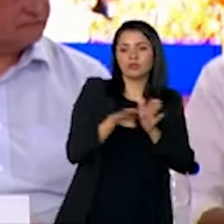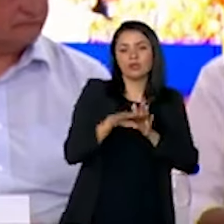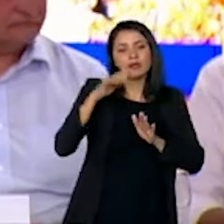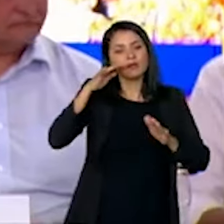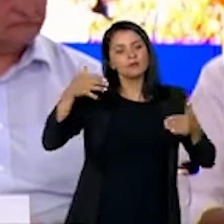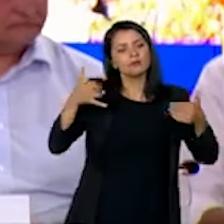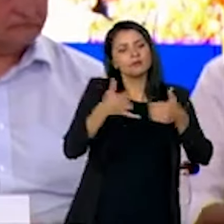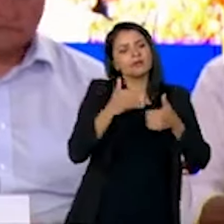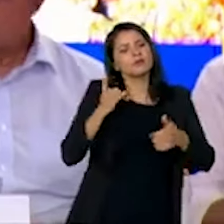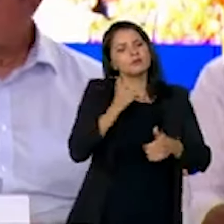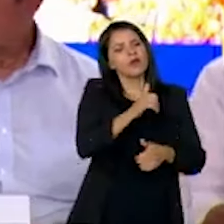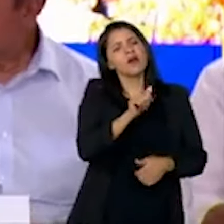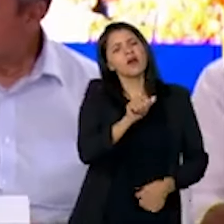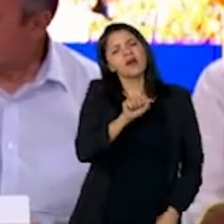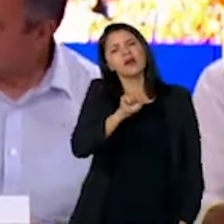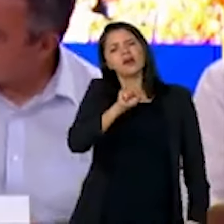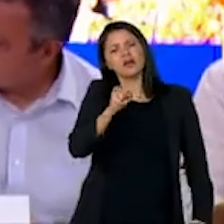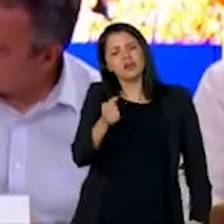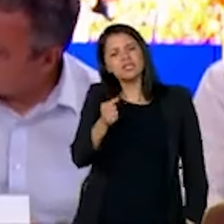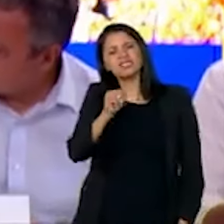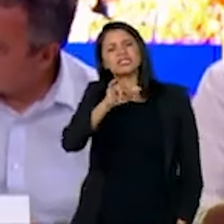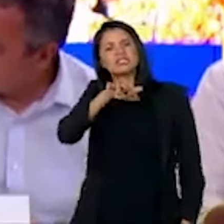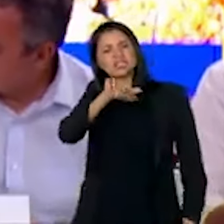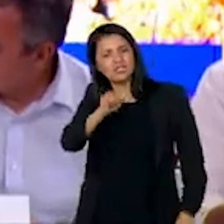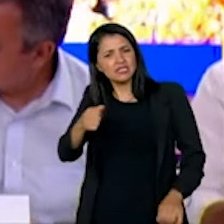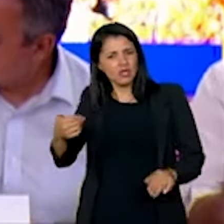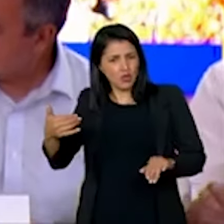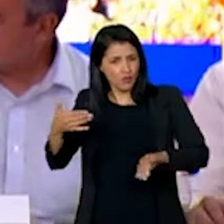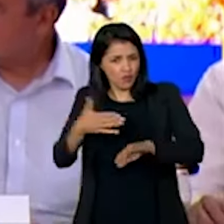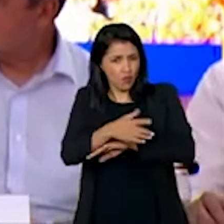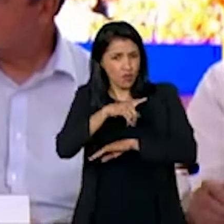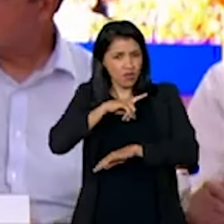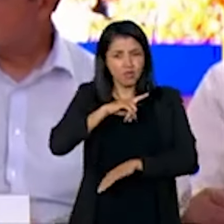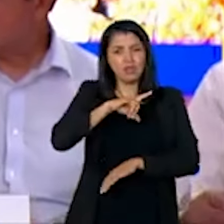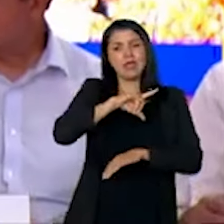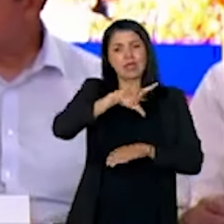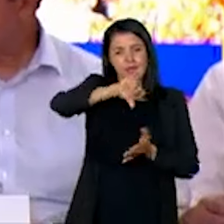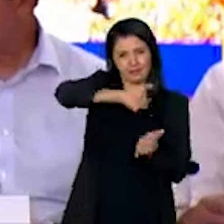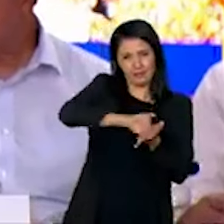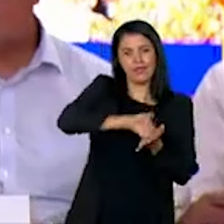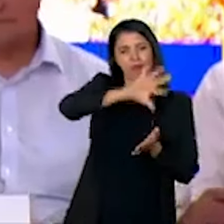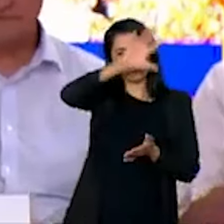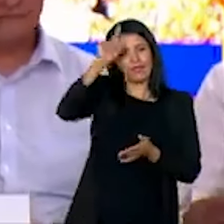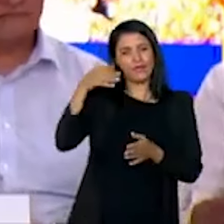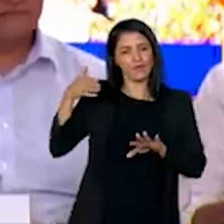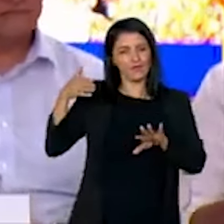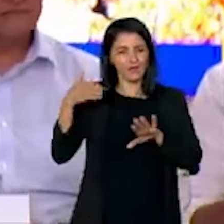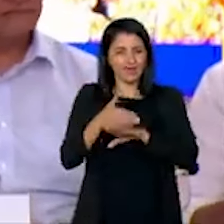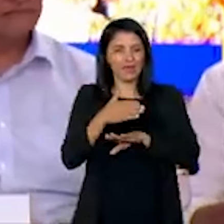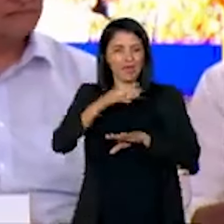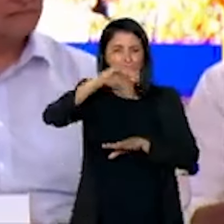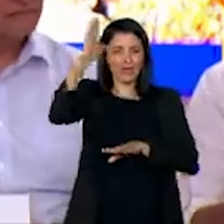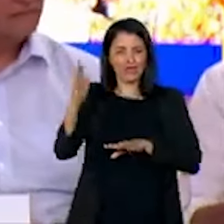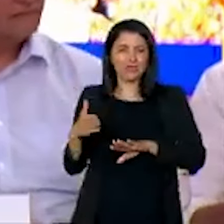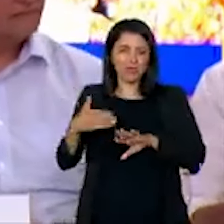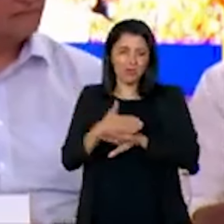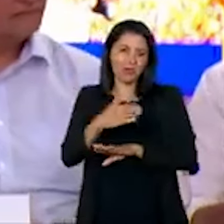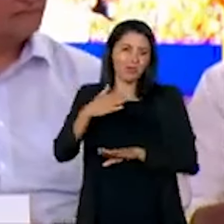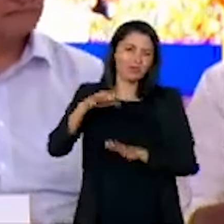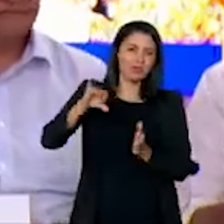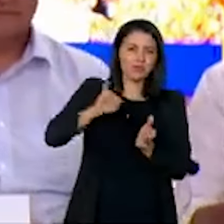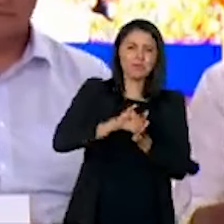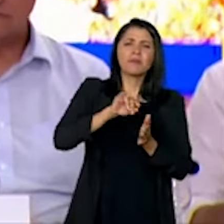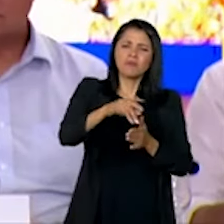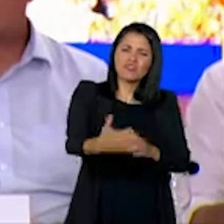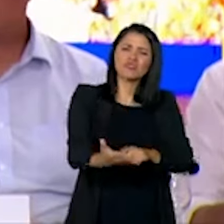companheiro Aziz, eu vou passar em Manaus, eu vou ter que fazer a minha entrada no Brasil por Manaus, me